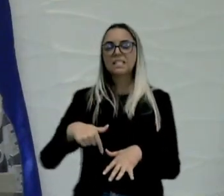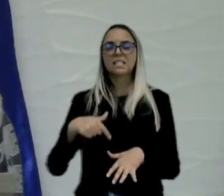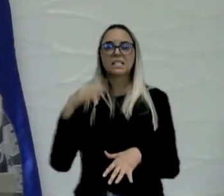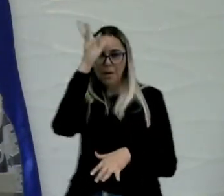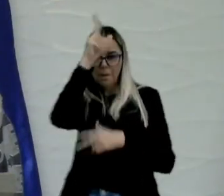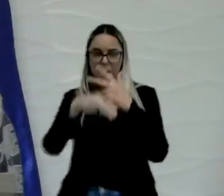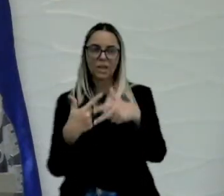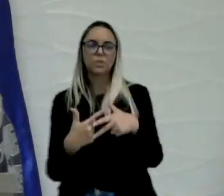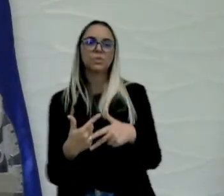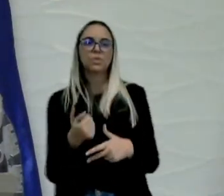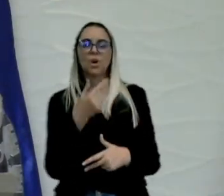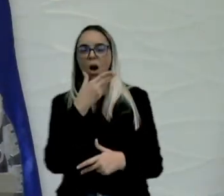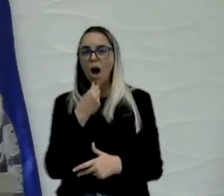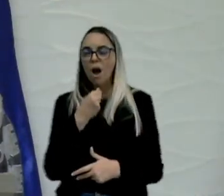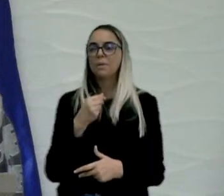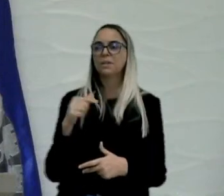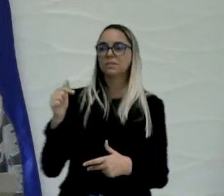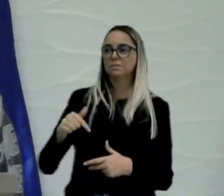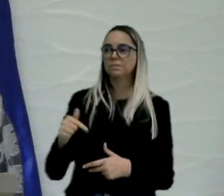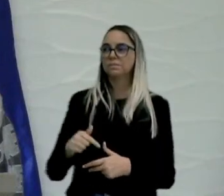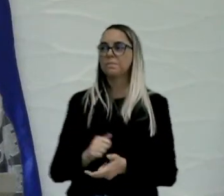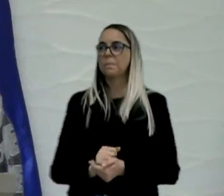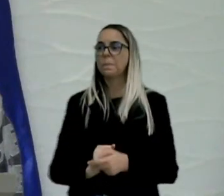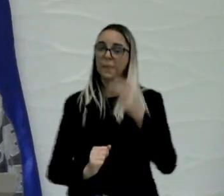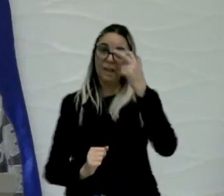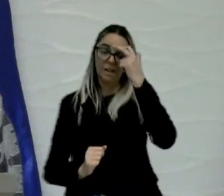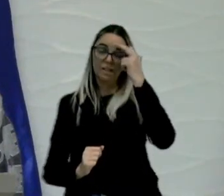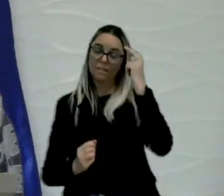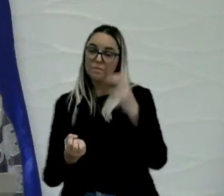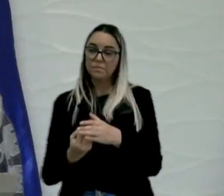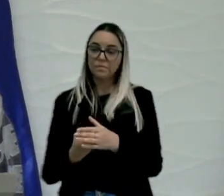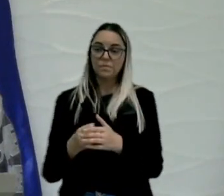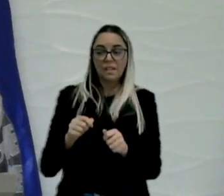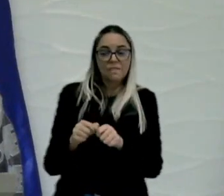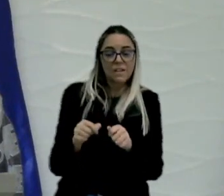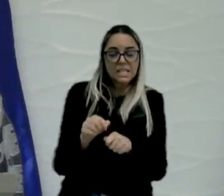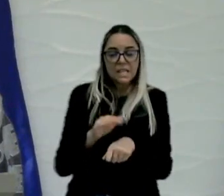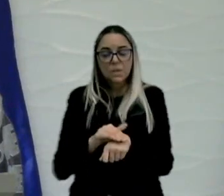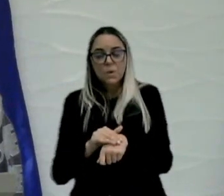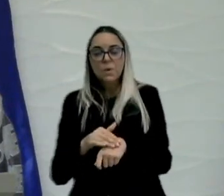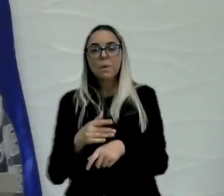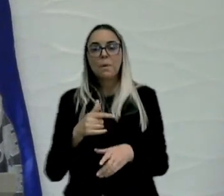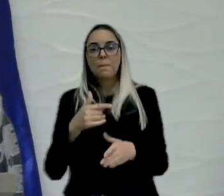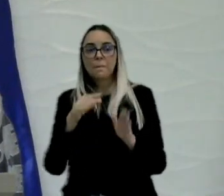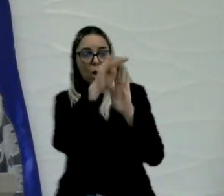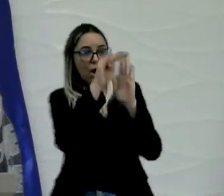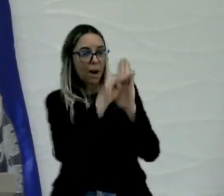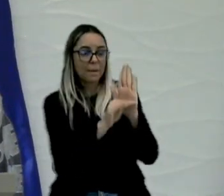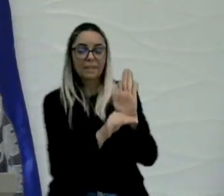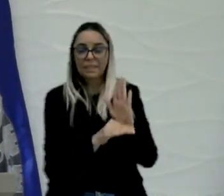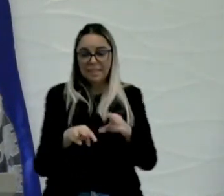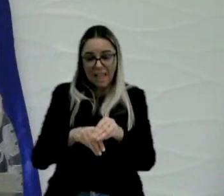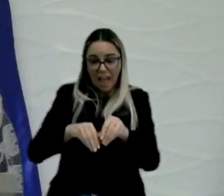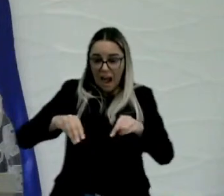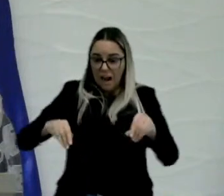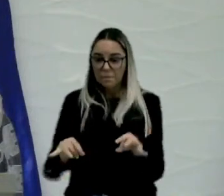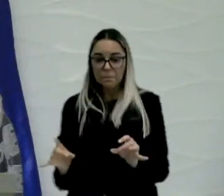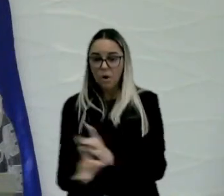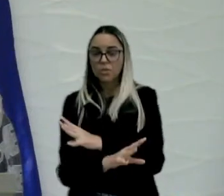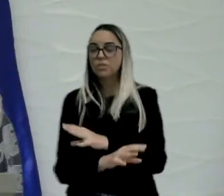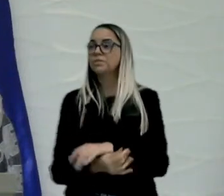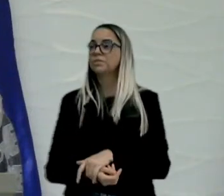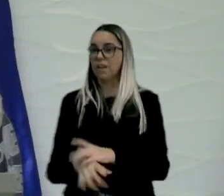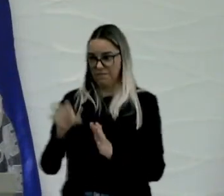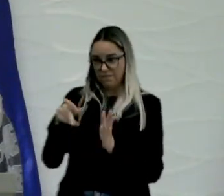e Vereador avanildo o que ele no disse estamos preparando o programa de terra pronta foi assim Vereador cind